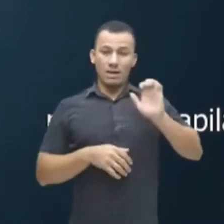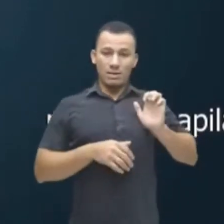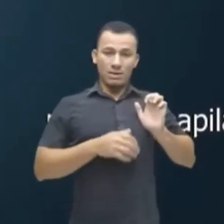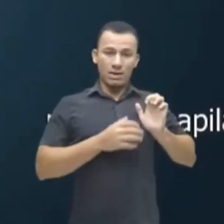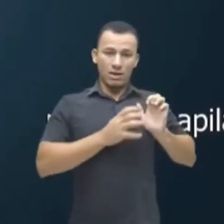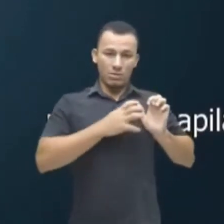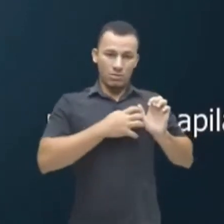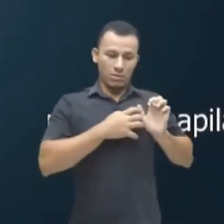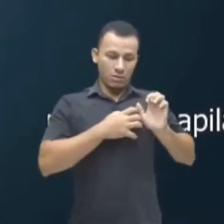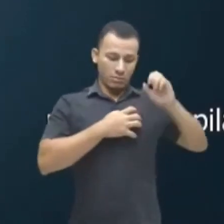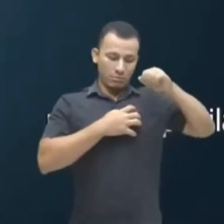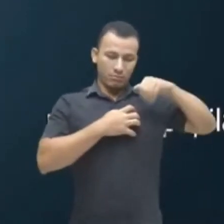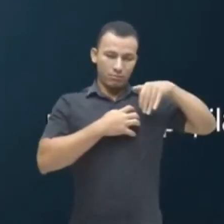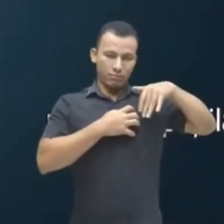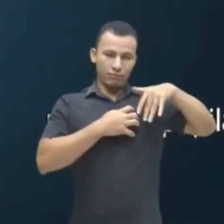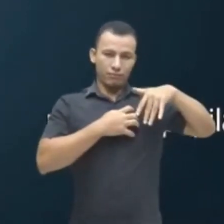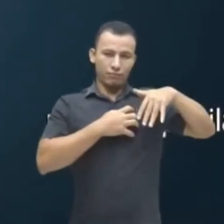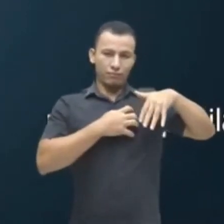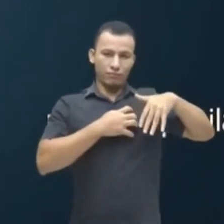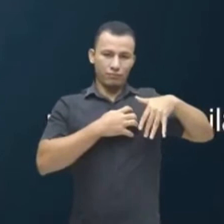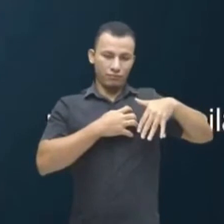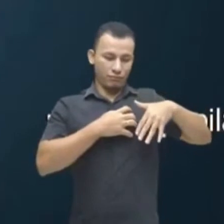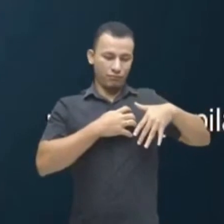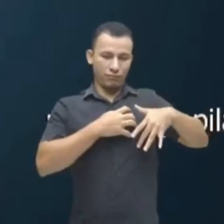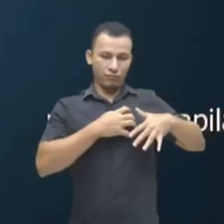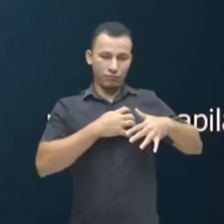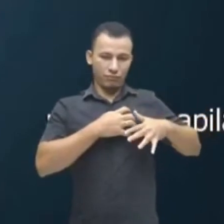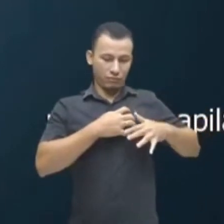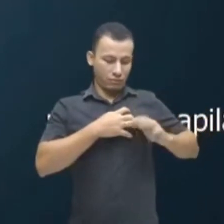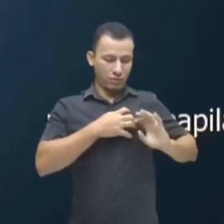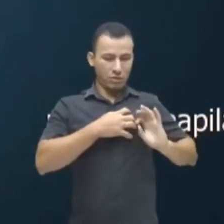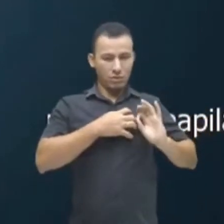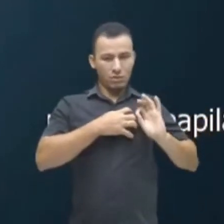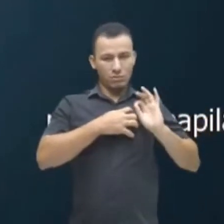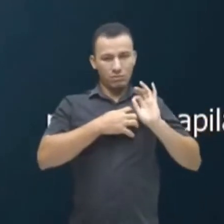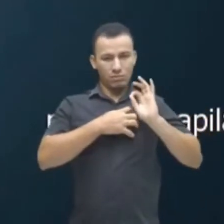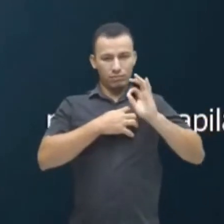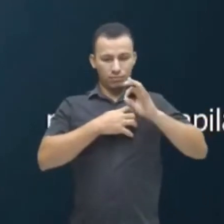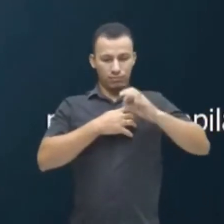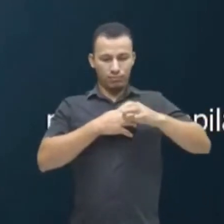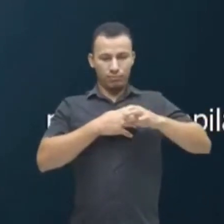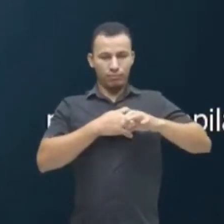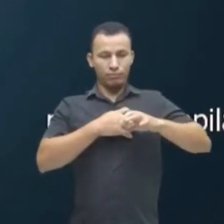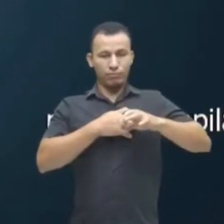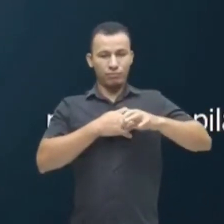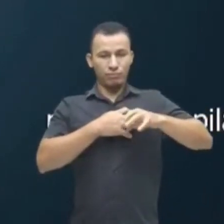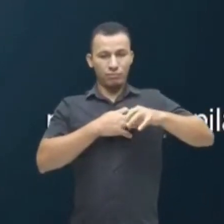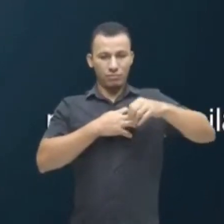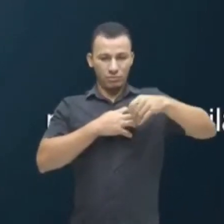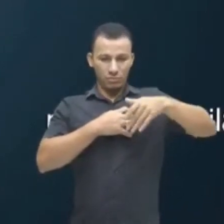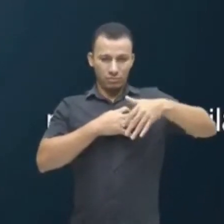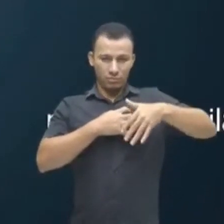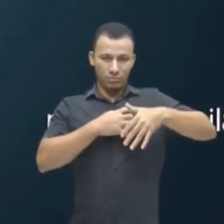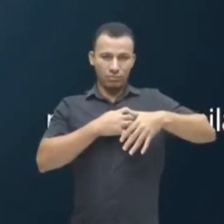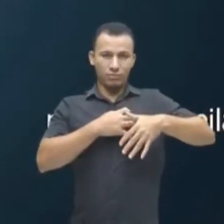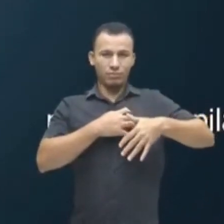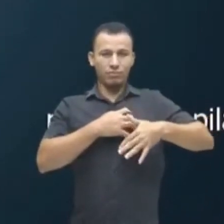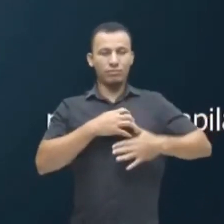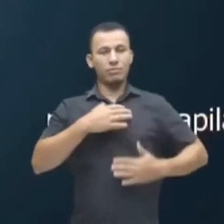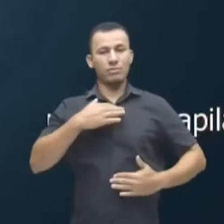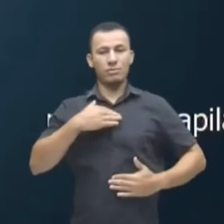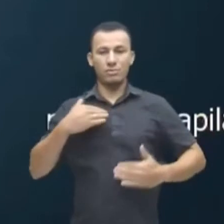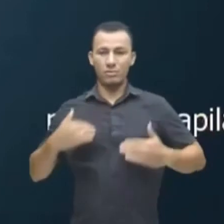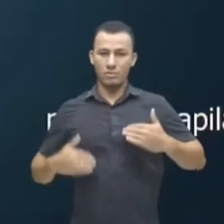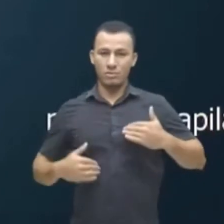no átrio, tá vendo ali? E expulsa do átrio para o ventrículo, e do ventrículo esquerdo vai para hidratar